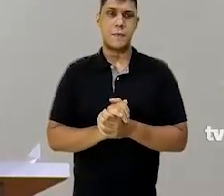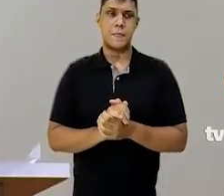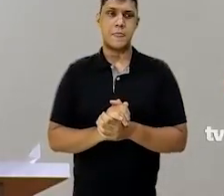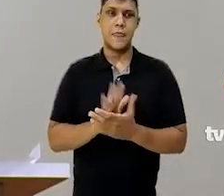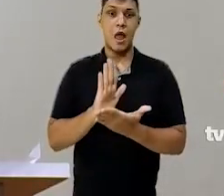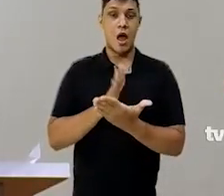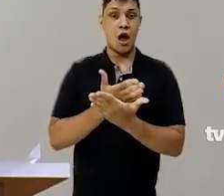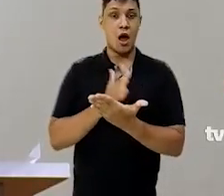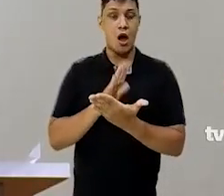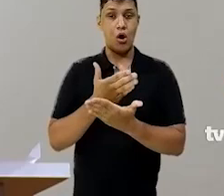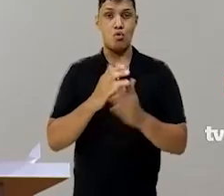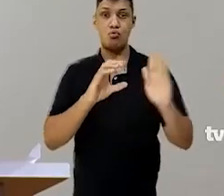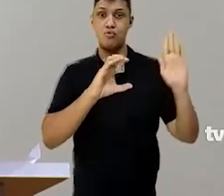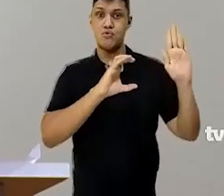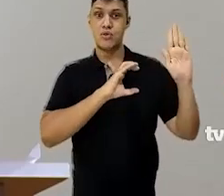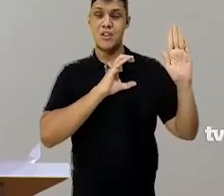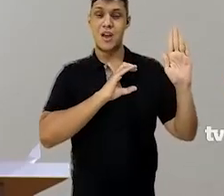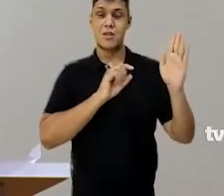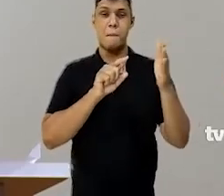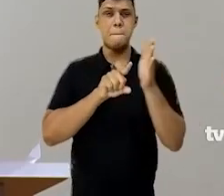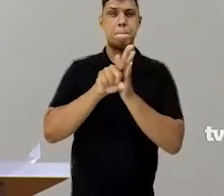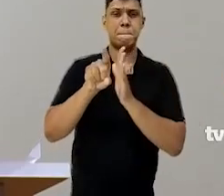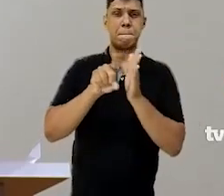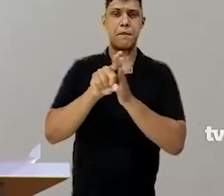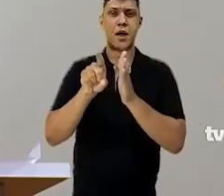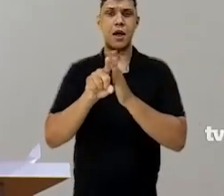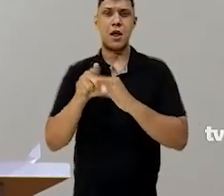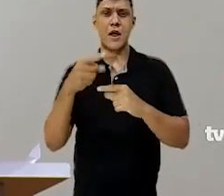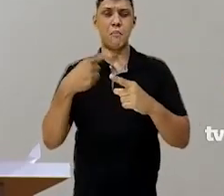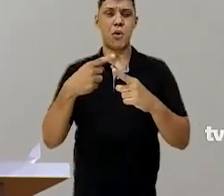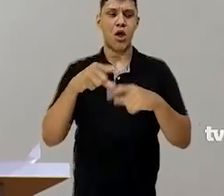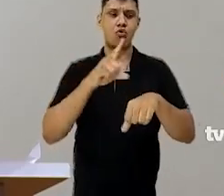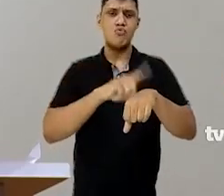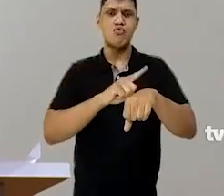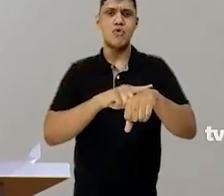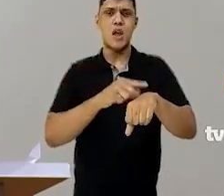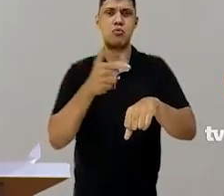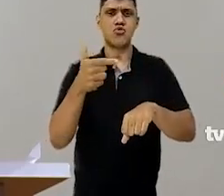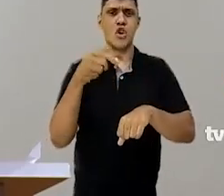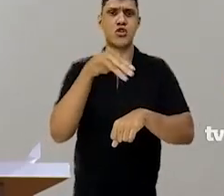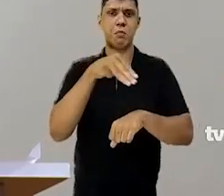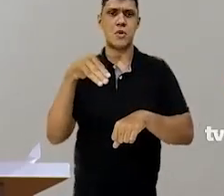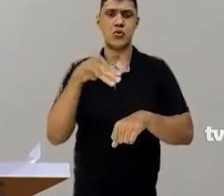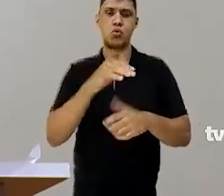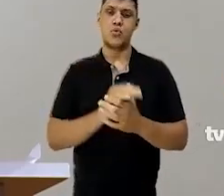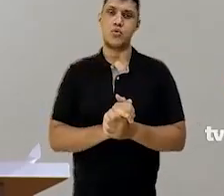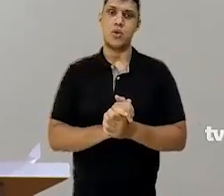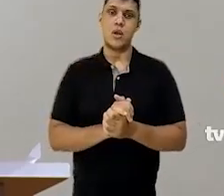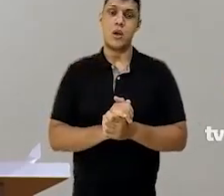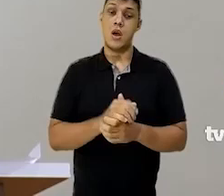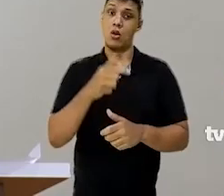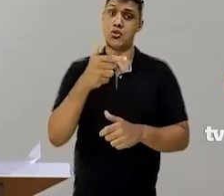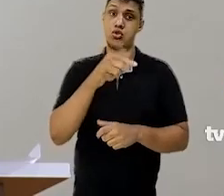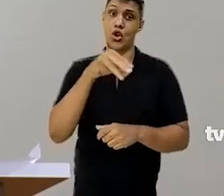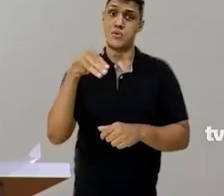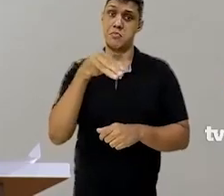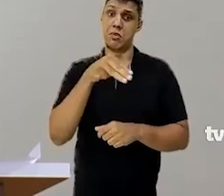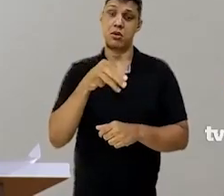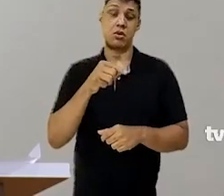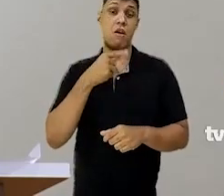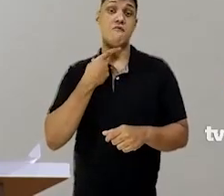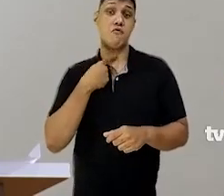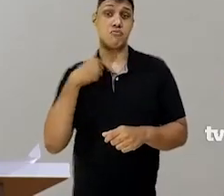Alguns candidatos questionaram sobre o uso desse tempo de 2 minutos. A pergunta é feita e o candidato usa da forma que lhe